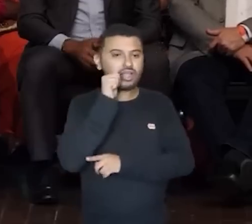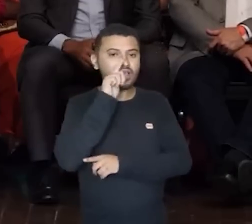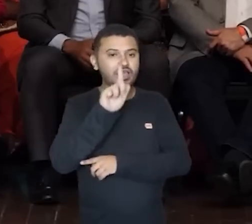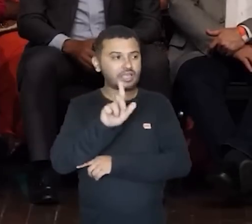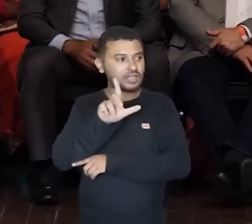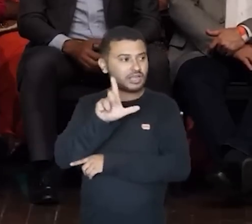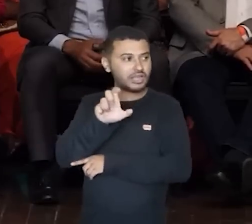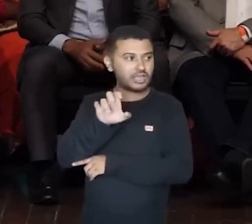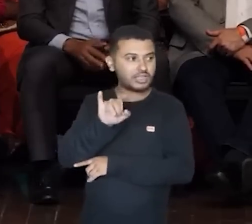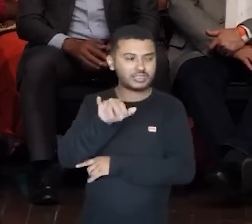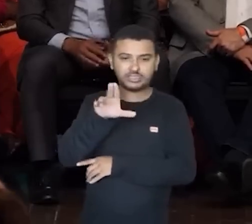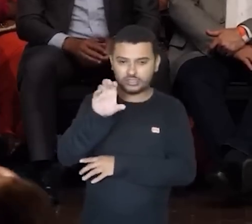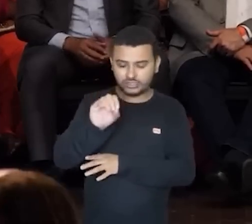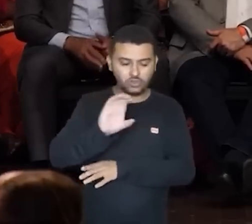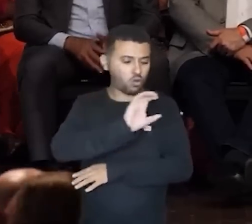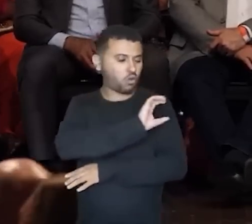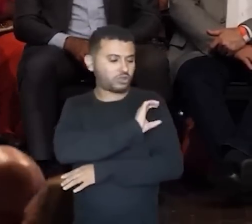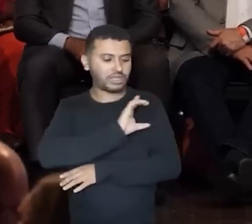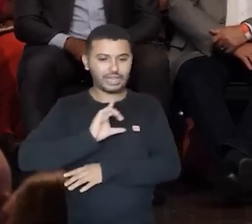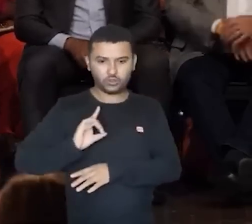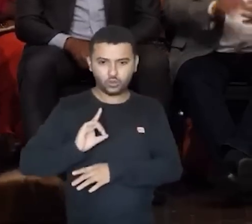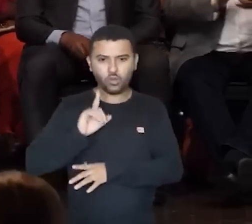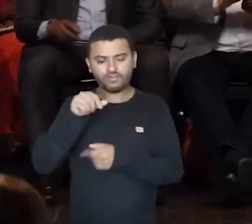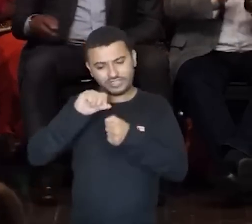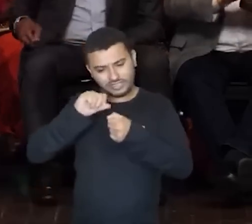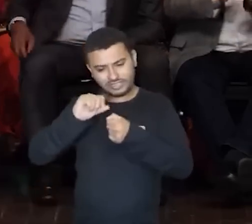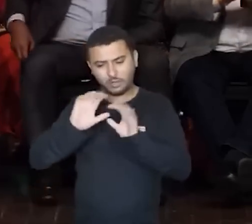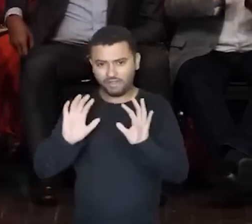coordenou a comissão de realização do evento.